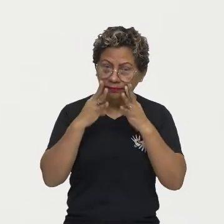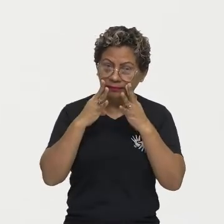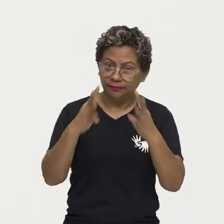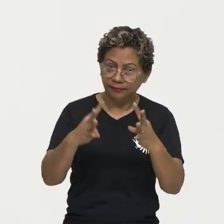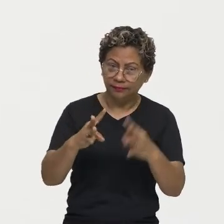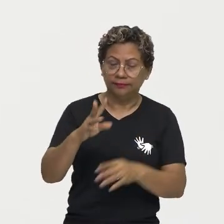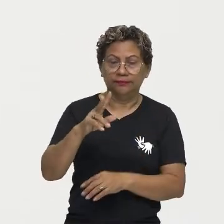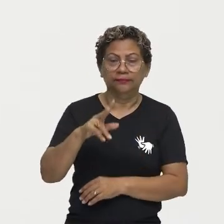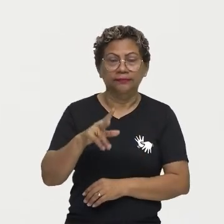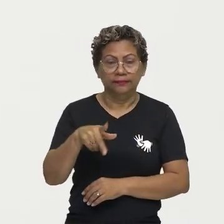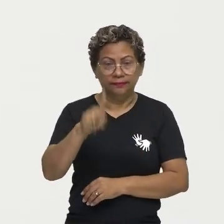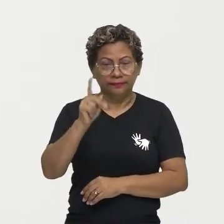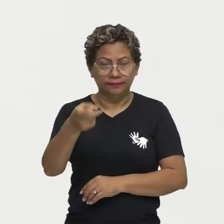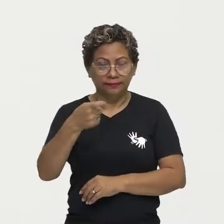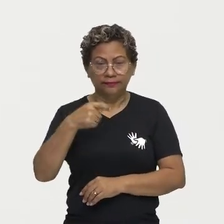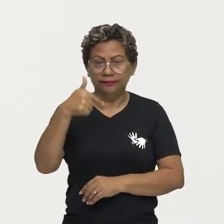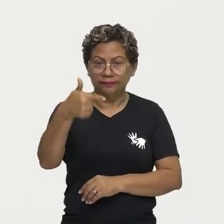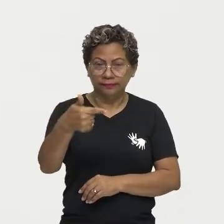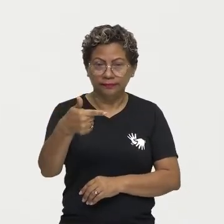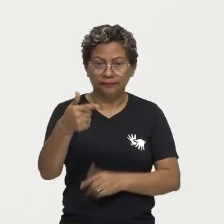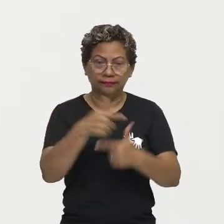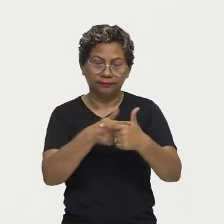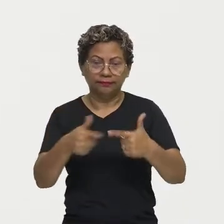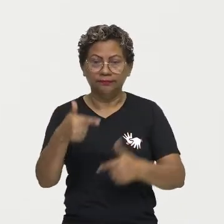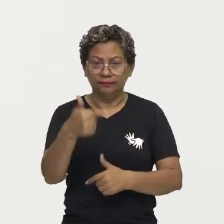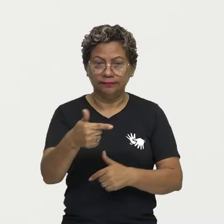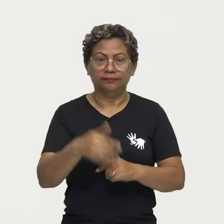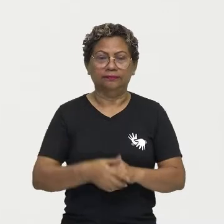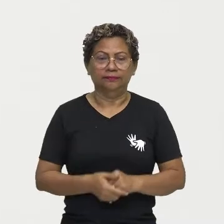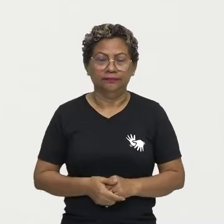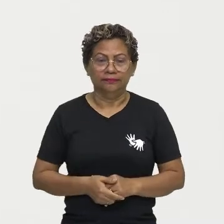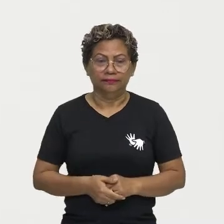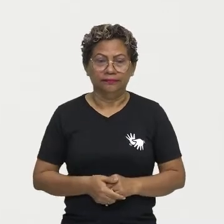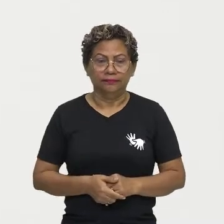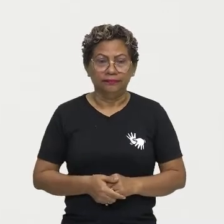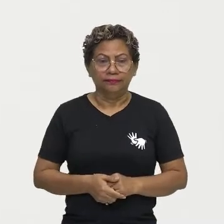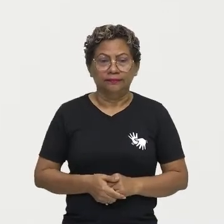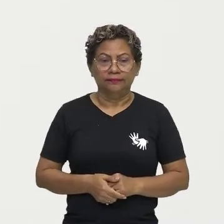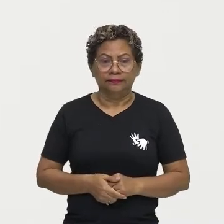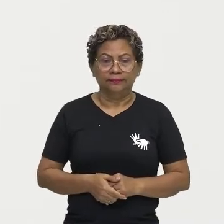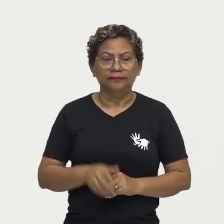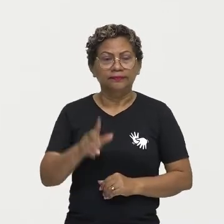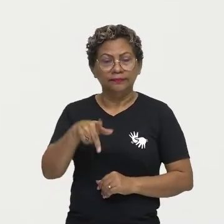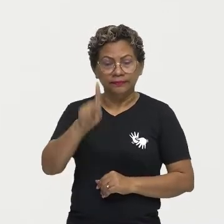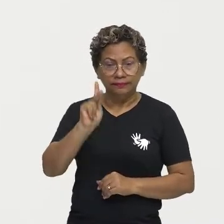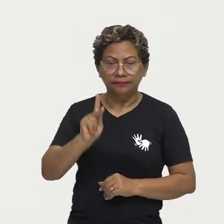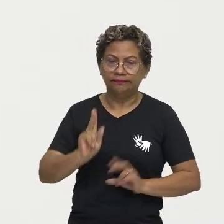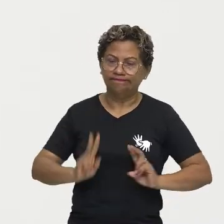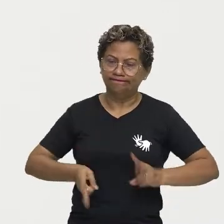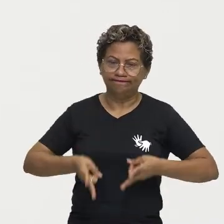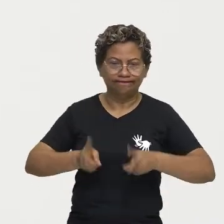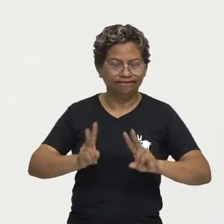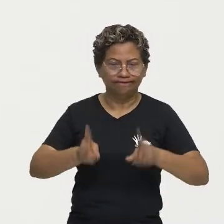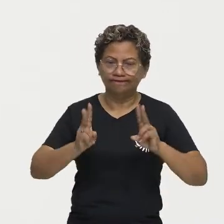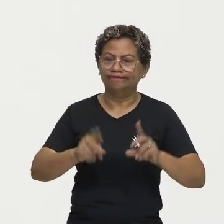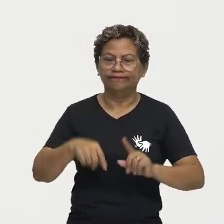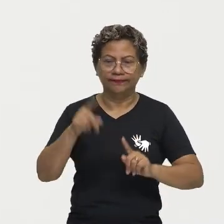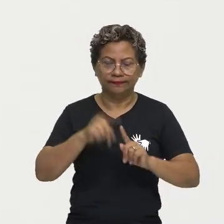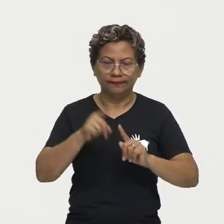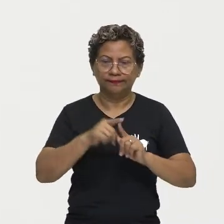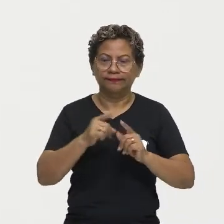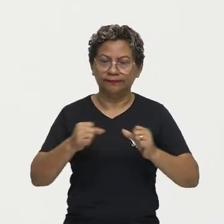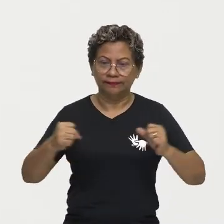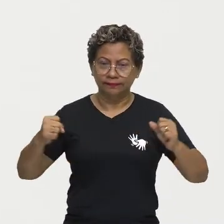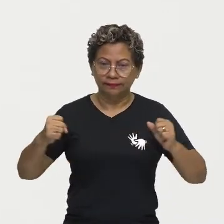olha só. Esse K que aparece na equação é o que a gente chama de constante elástica do corpo elástico,